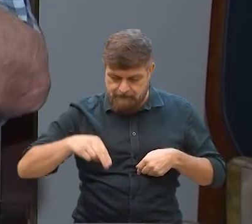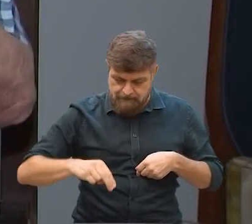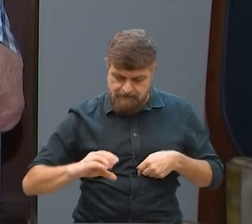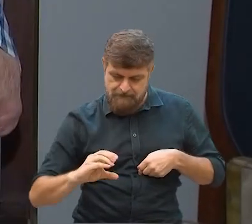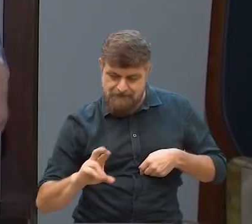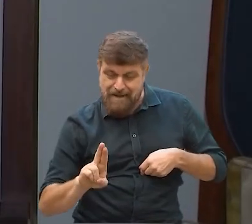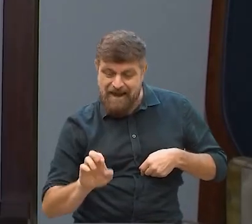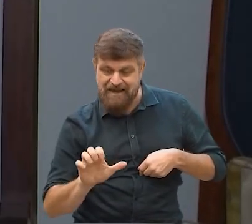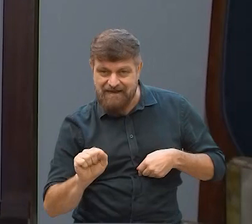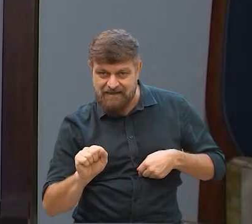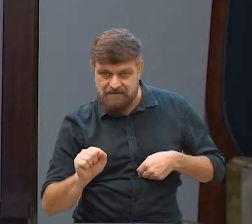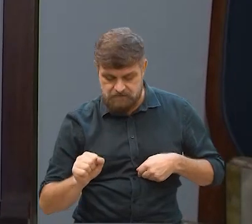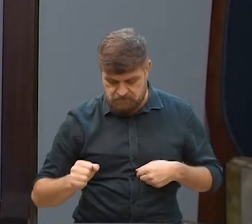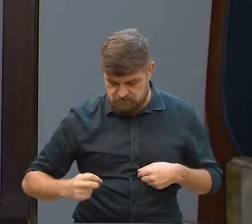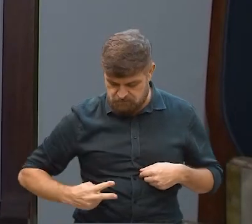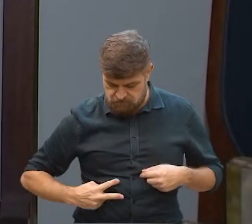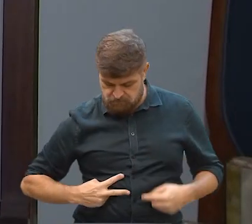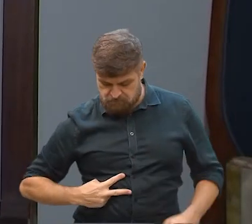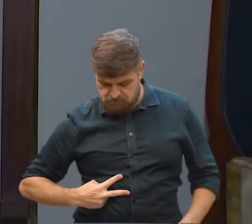e o colédoco que vem do